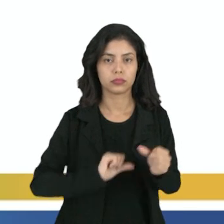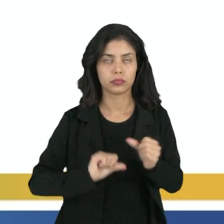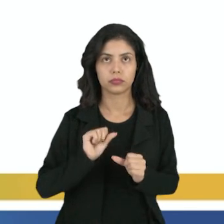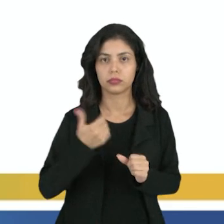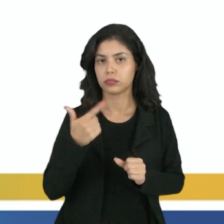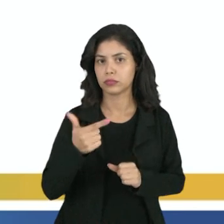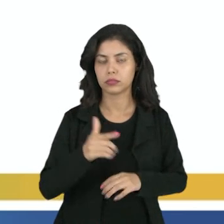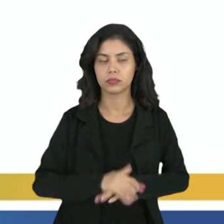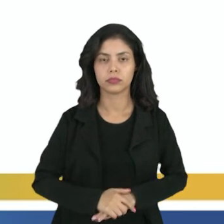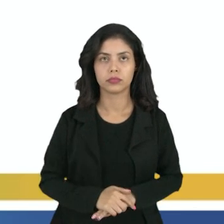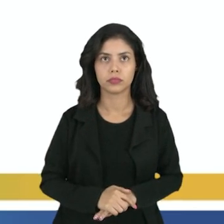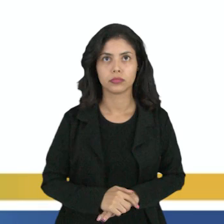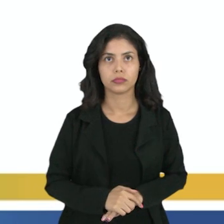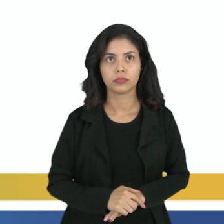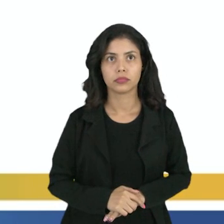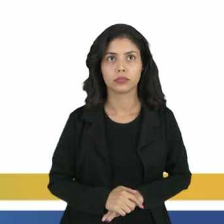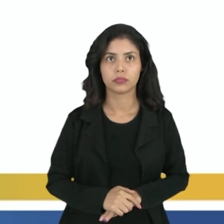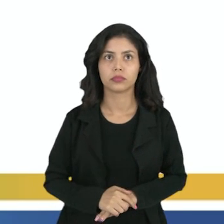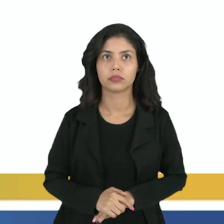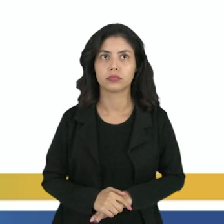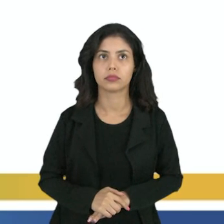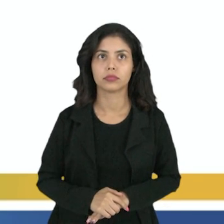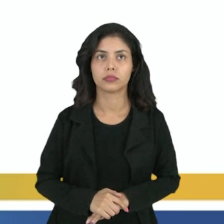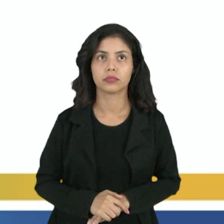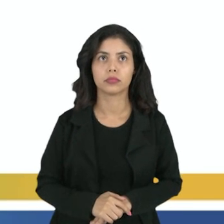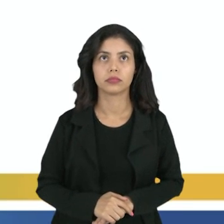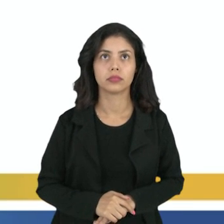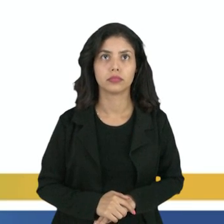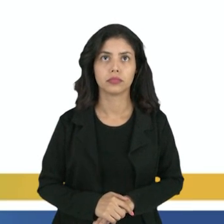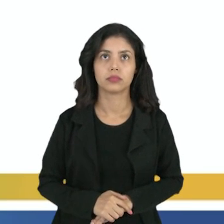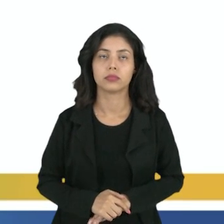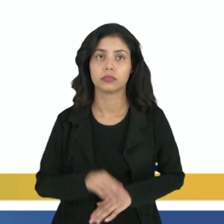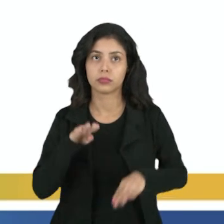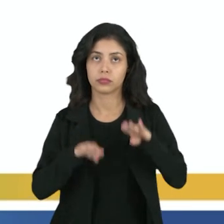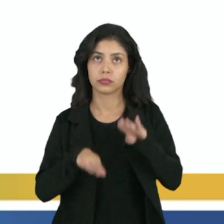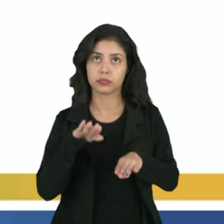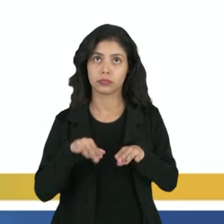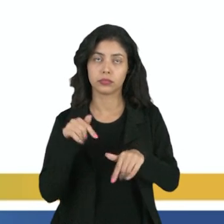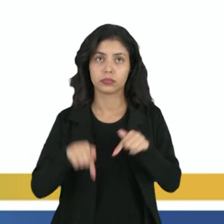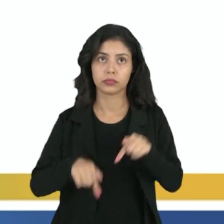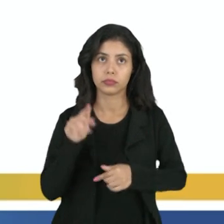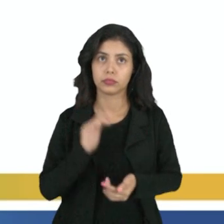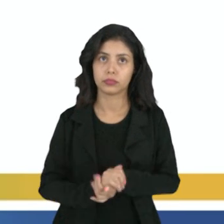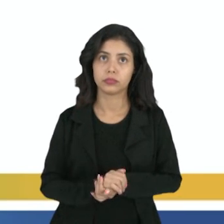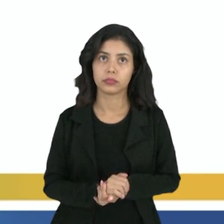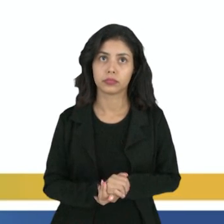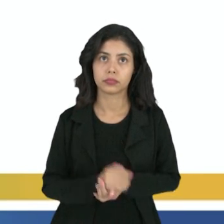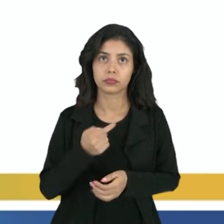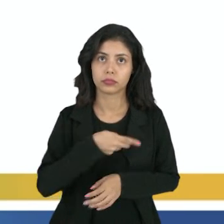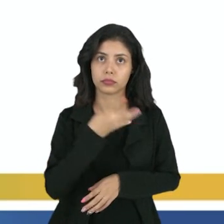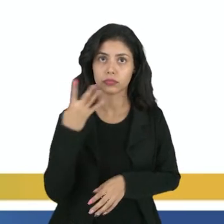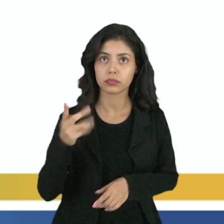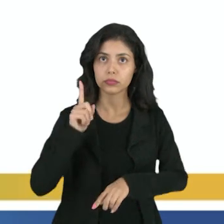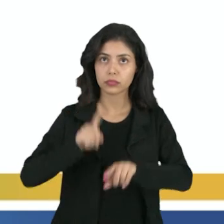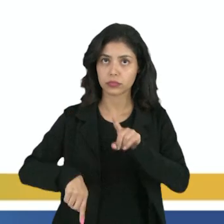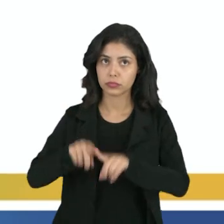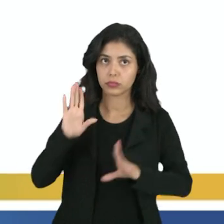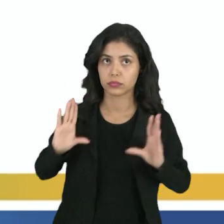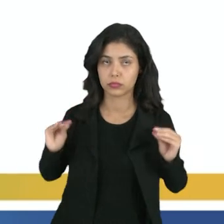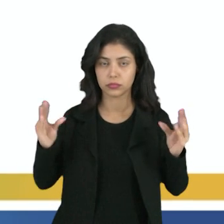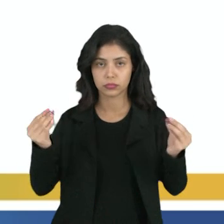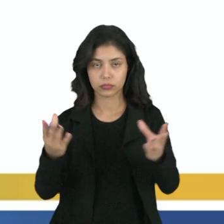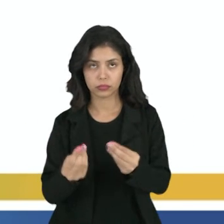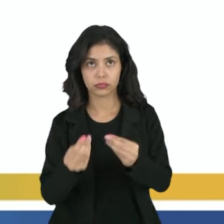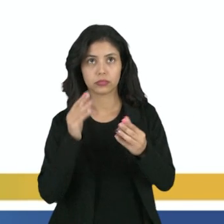permanecem inalteradas. Então, em relação ao equilíbrio químico, as concentrações em quantidade